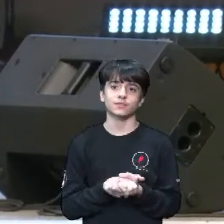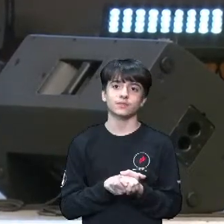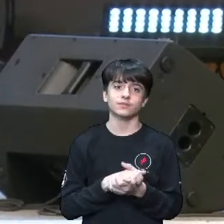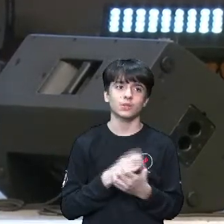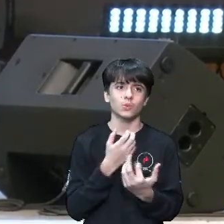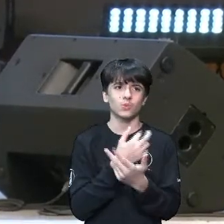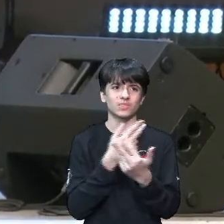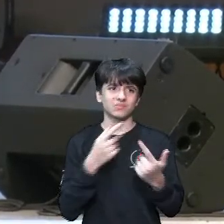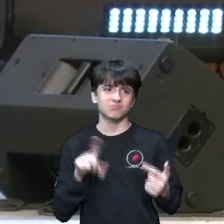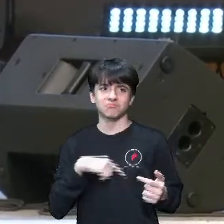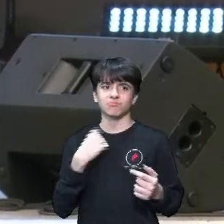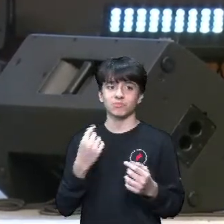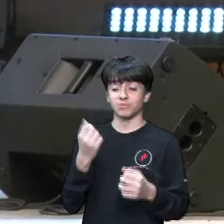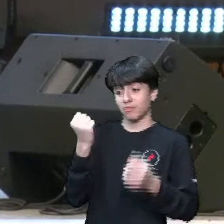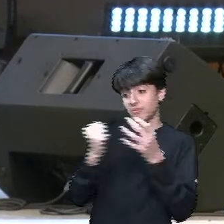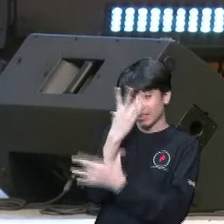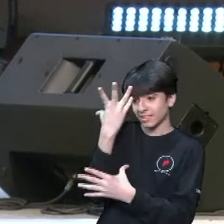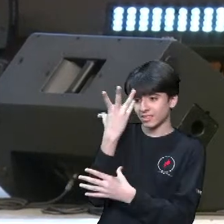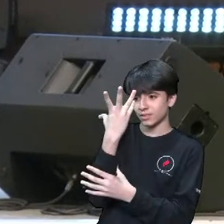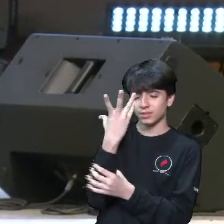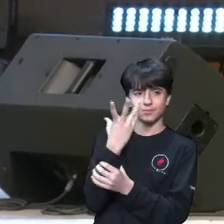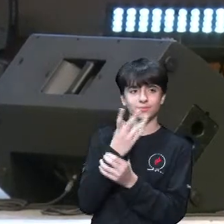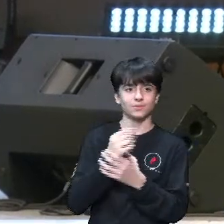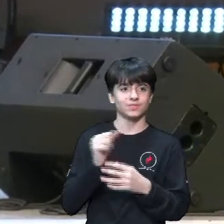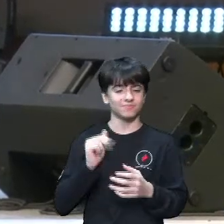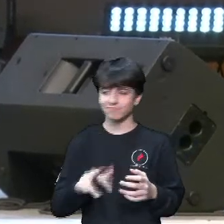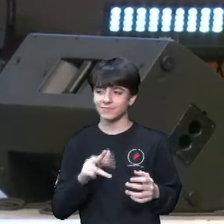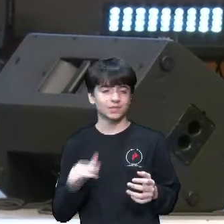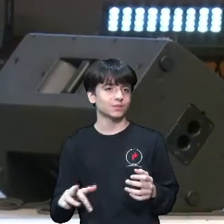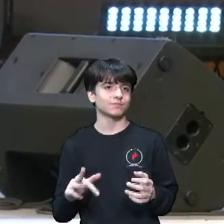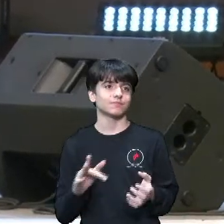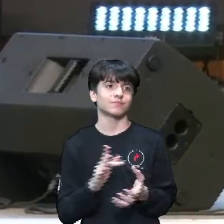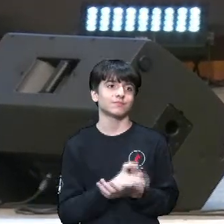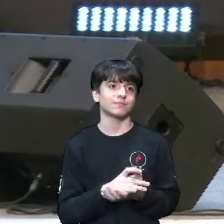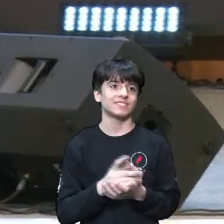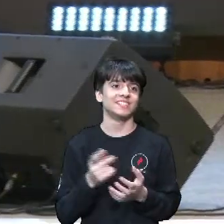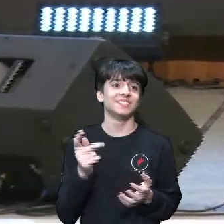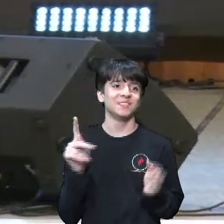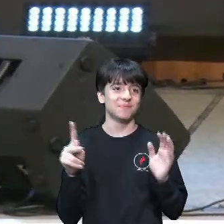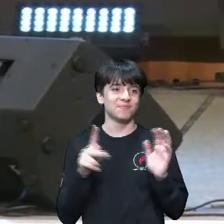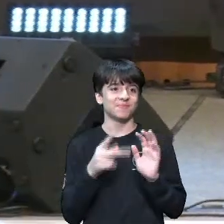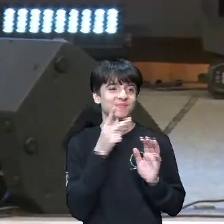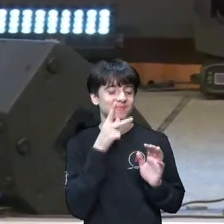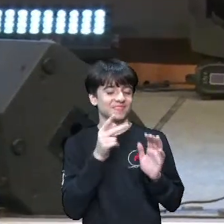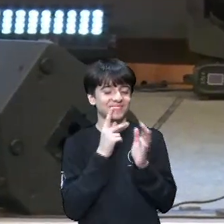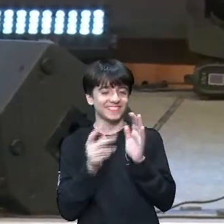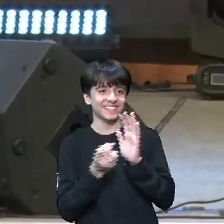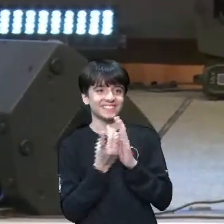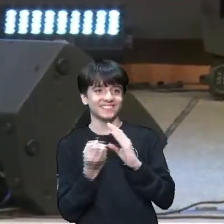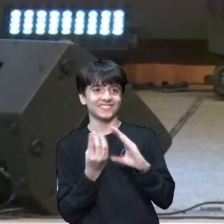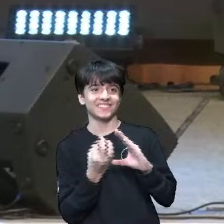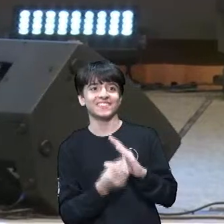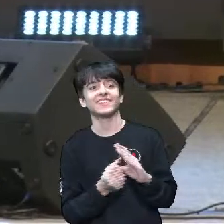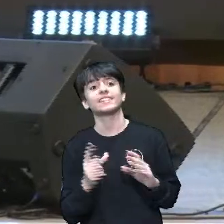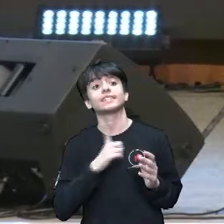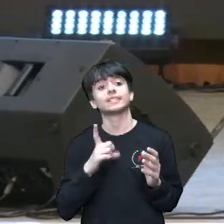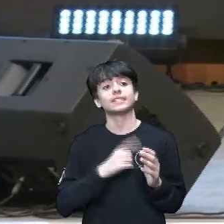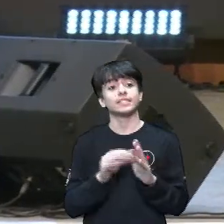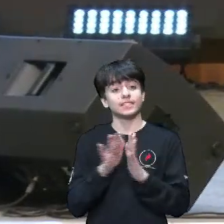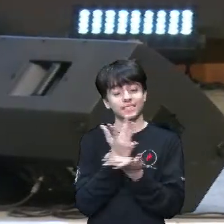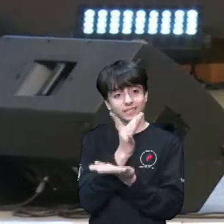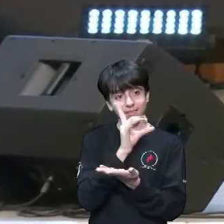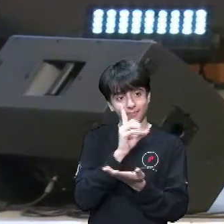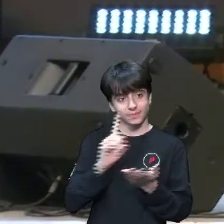nós inventamos, né, que é exclusivo da Assembleia de Deus, Vitória em Cristo, não. Tem um ensinamento bíblico